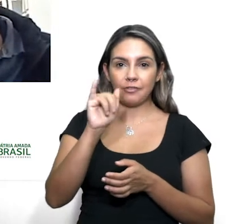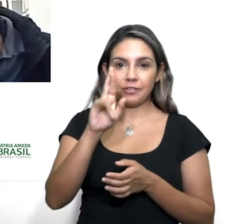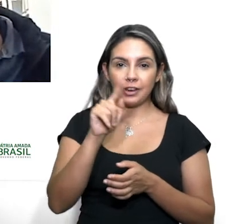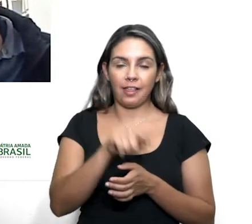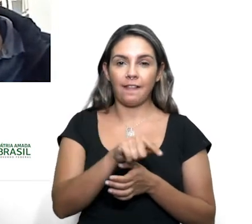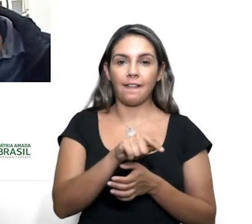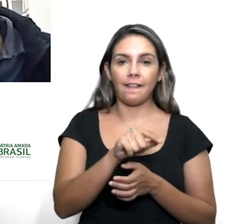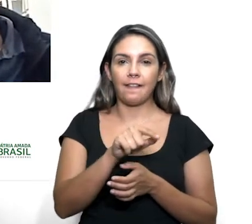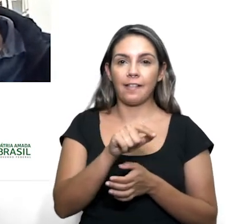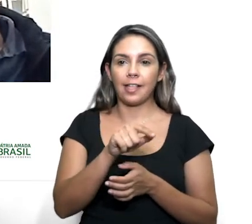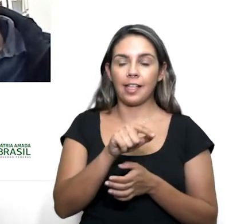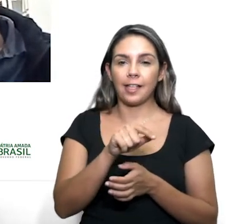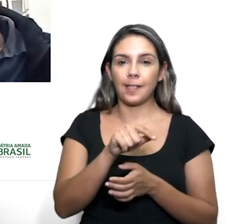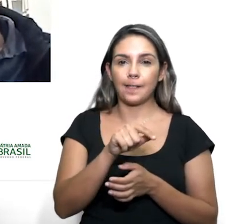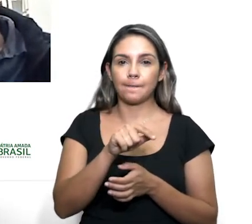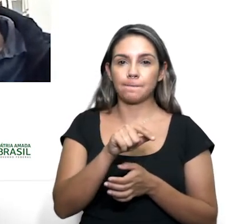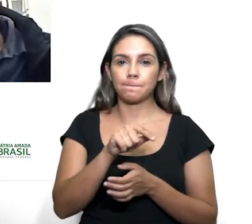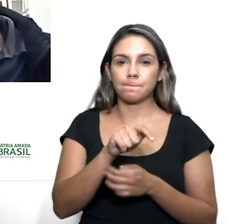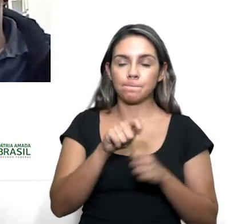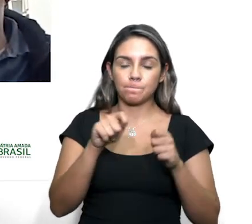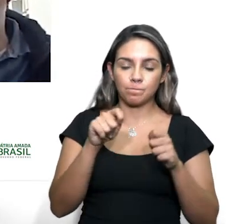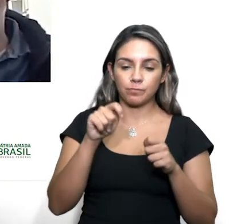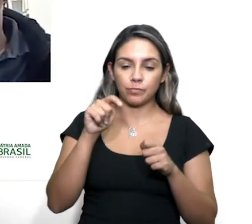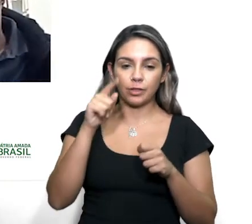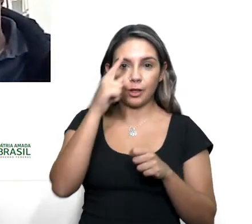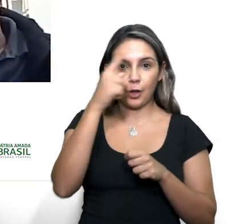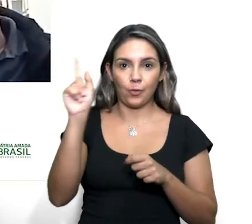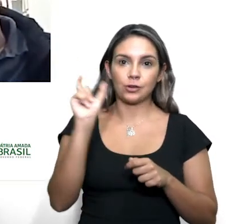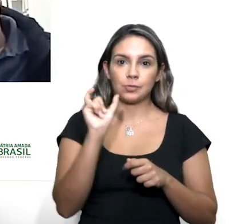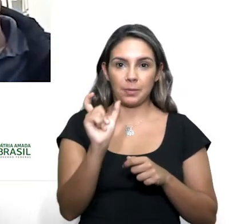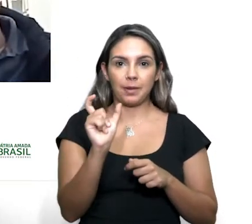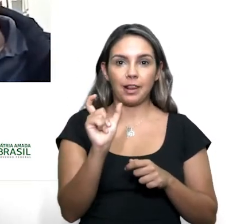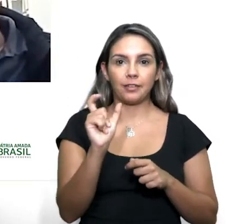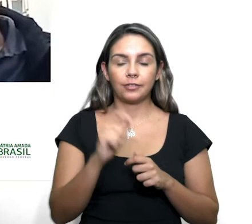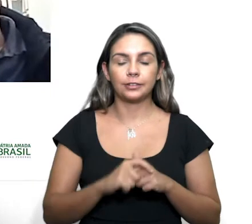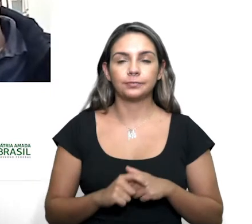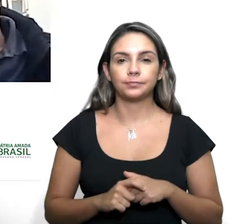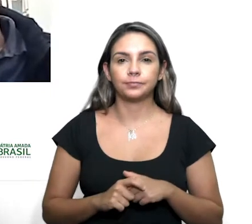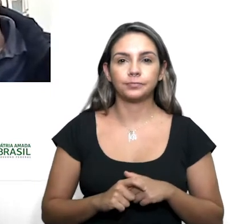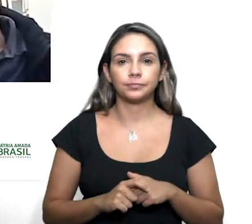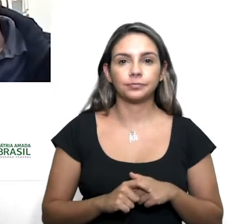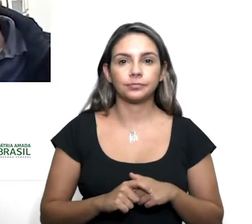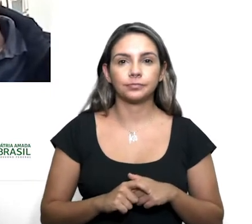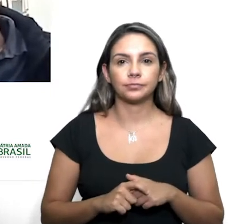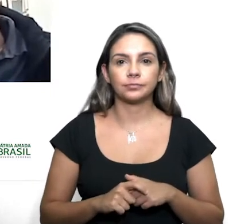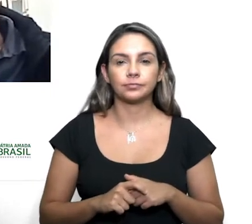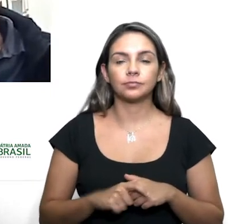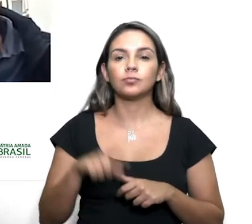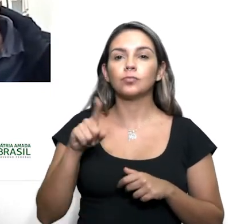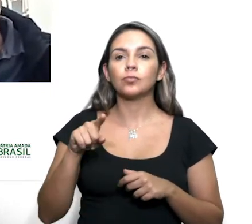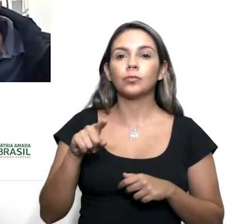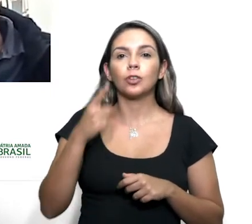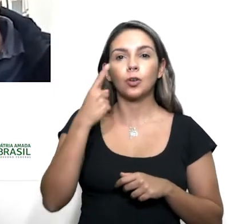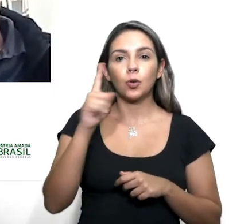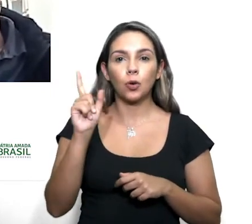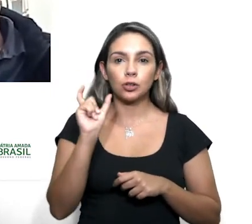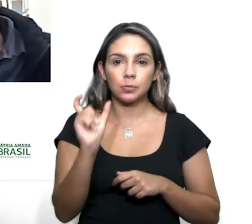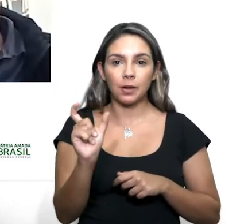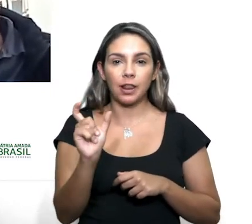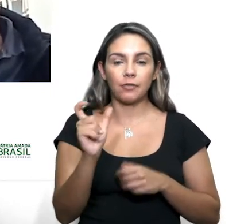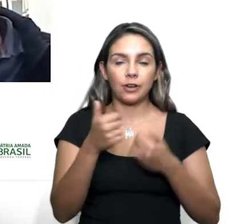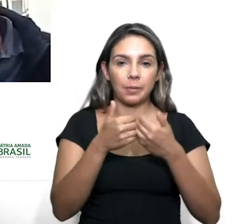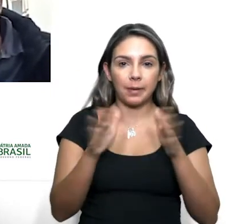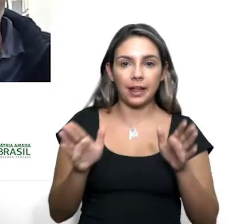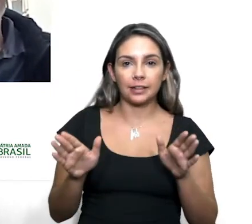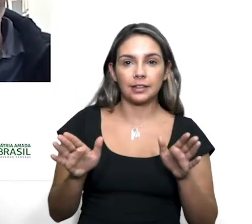etimologia da palavra definição definir é a última palavra. Portanto, a definição de definição é a última palavra sobre.